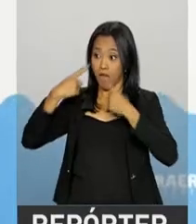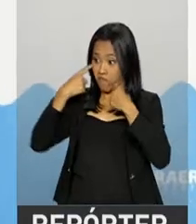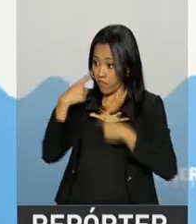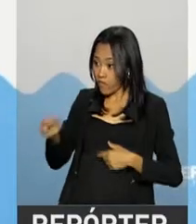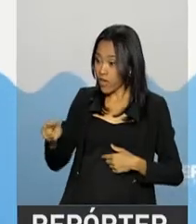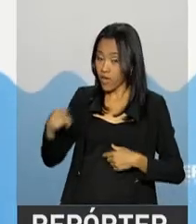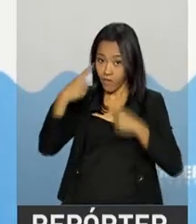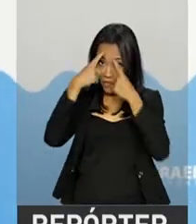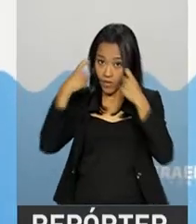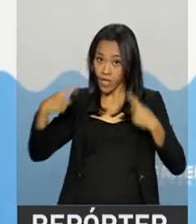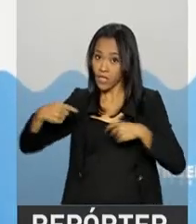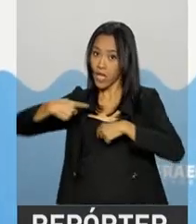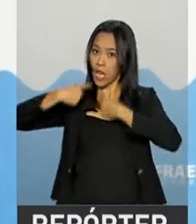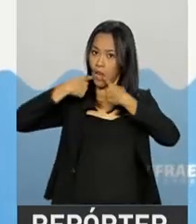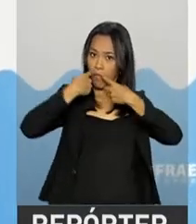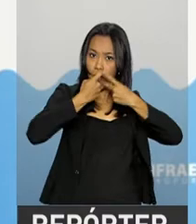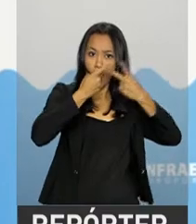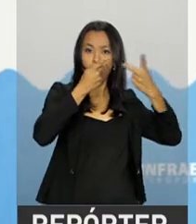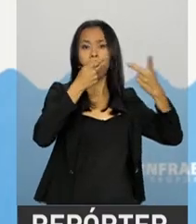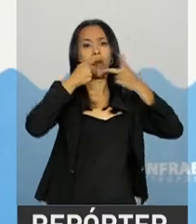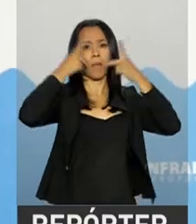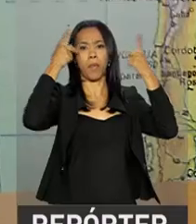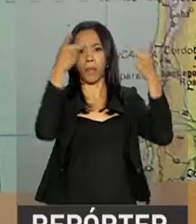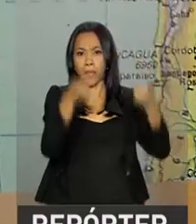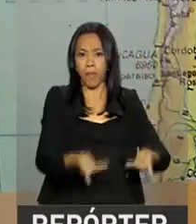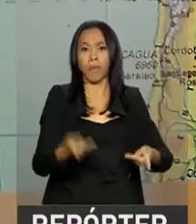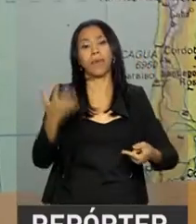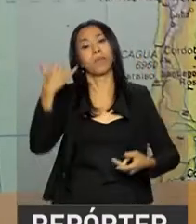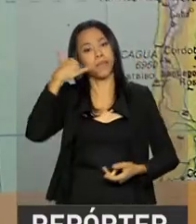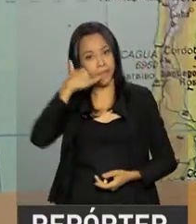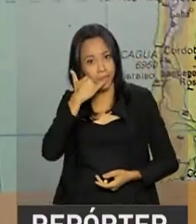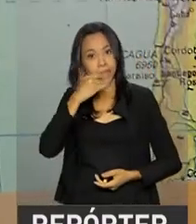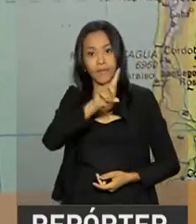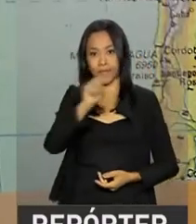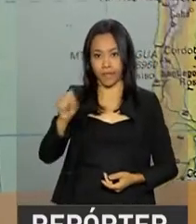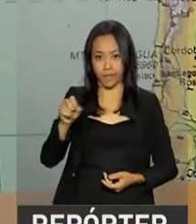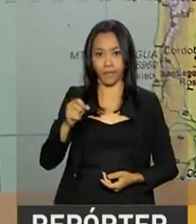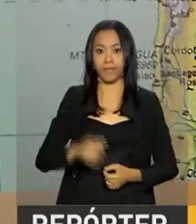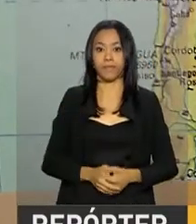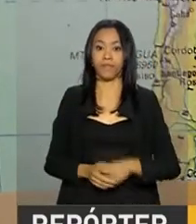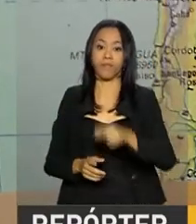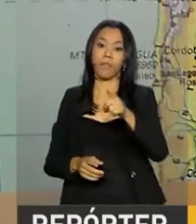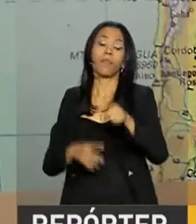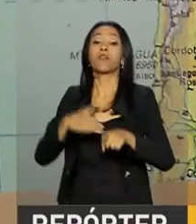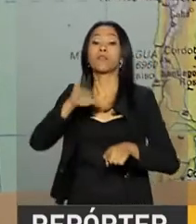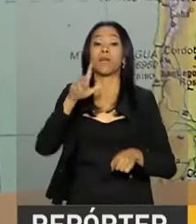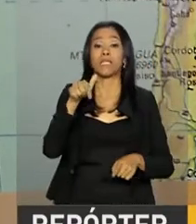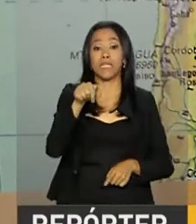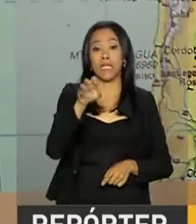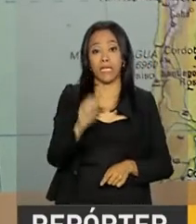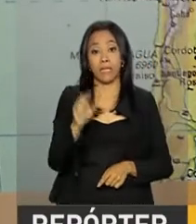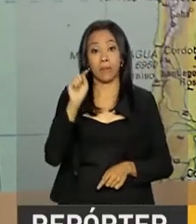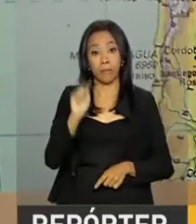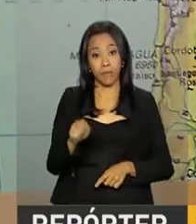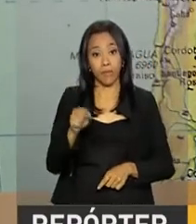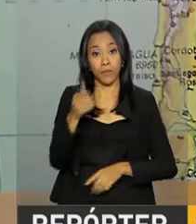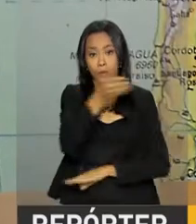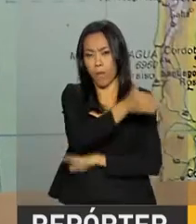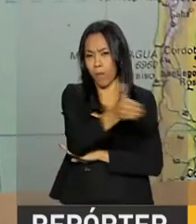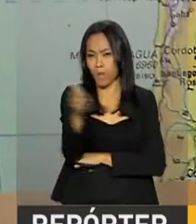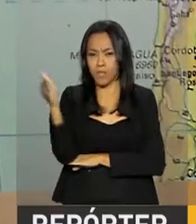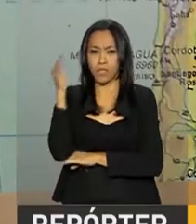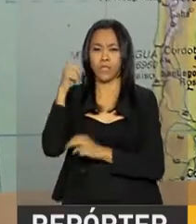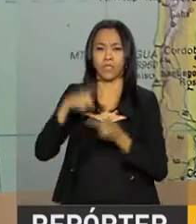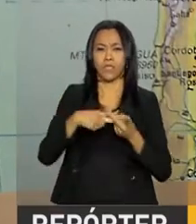e diz que sem o principal canal para isso são mais de 70 mil estabelecimentos entre pousadas hotéis